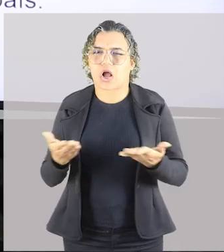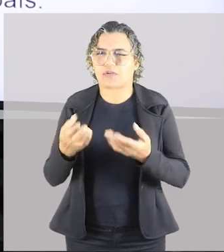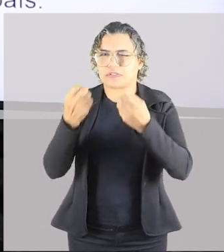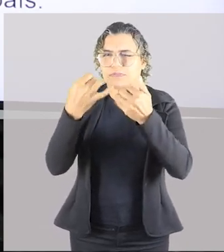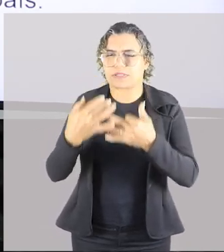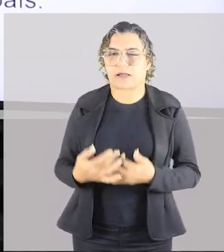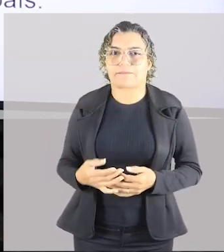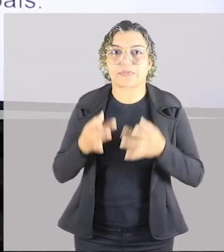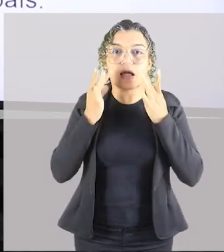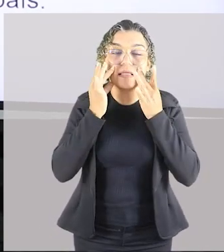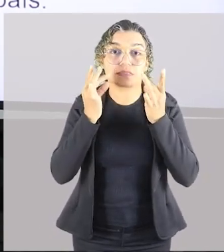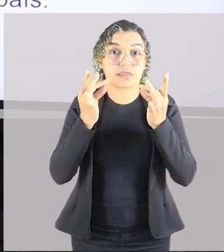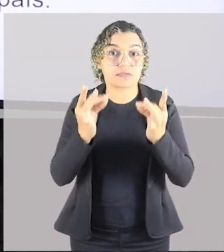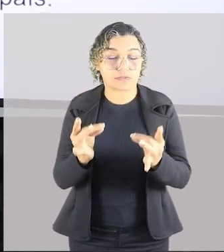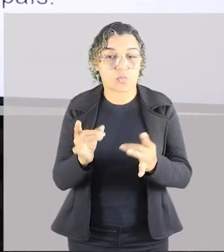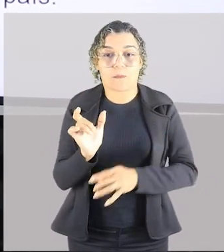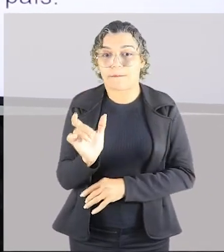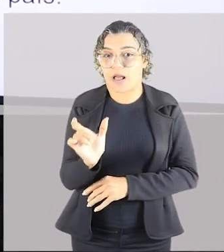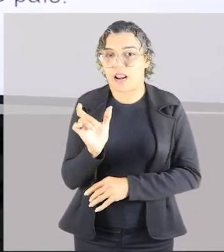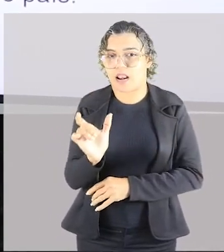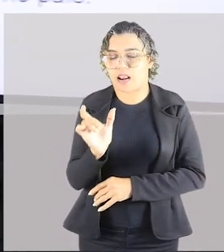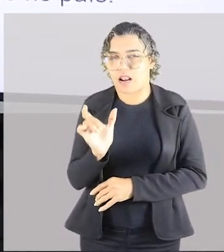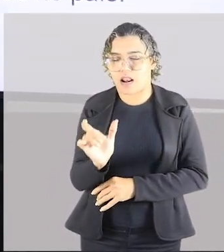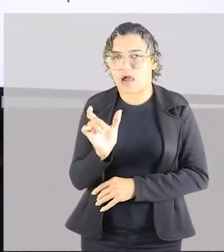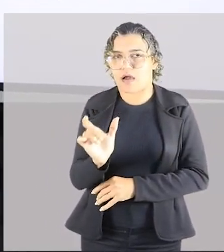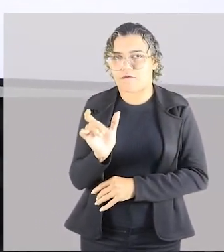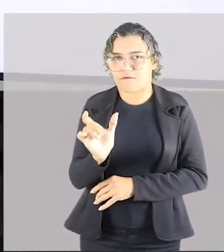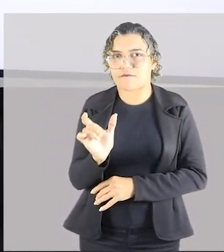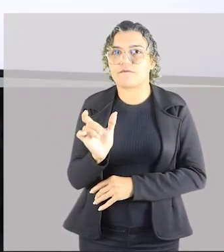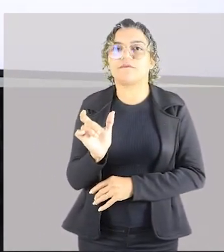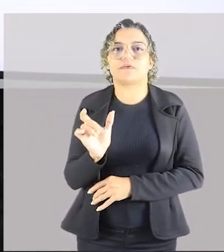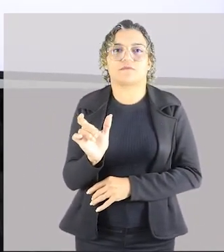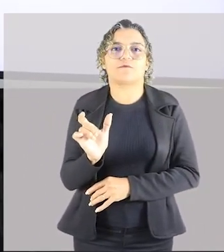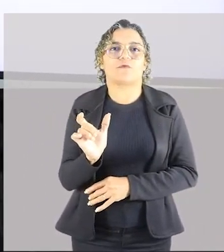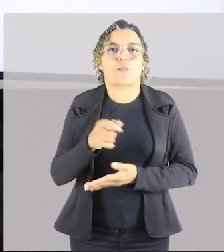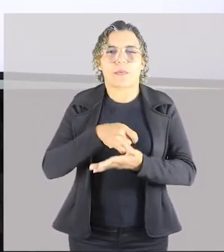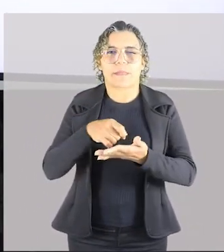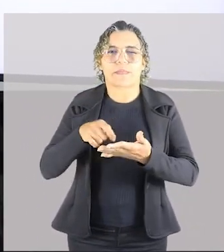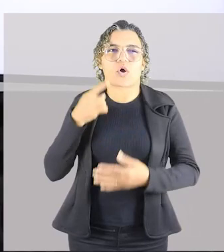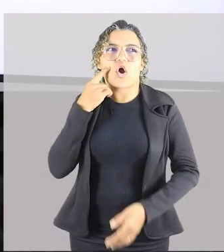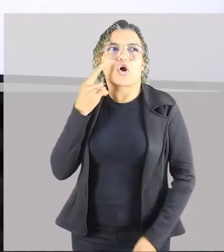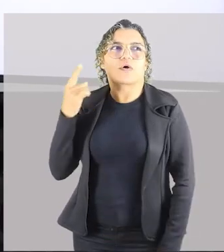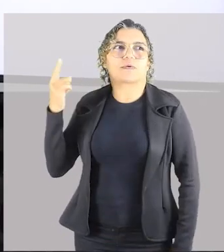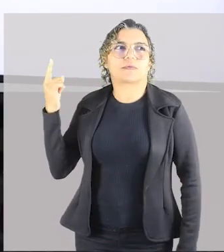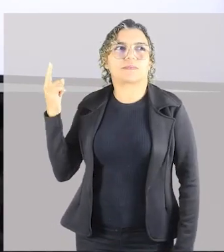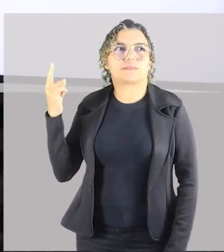certo? Atenção a este termo, eu vou copiar bem aqui para você, para destacar.